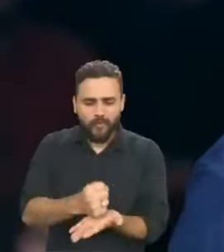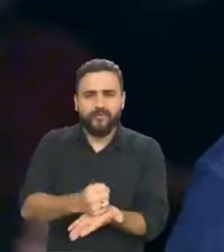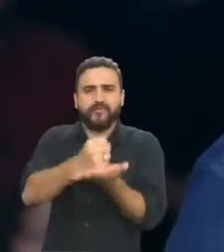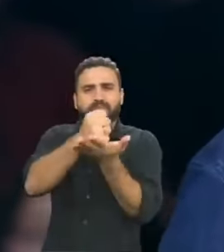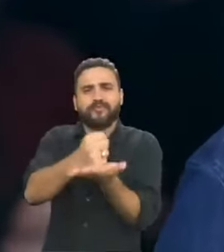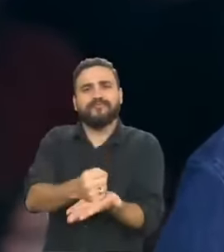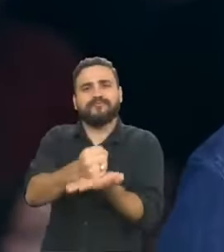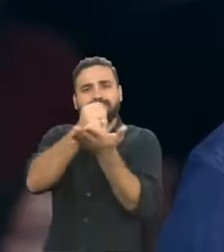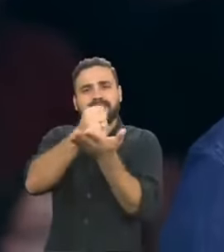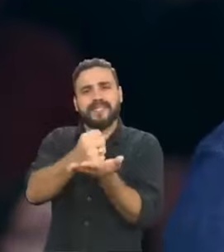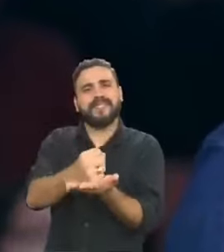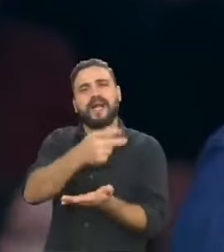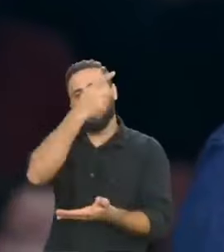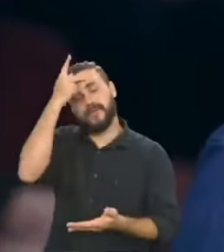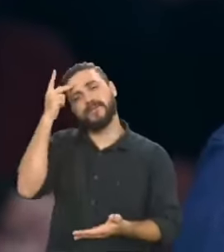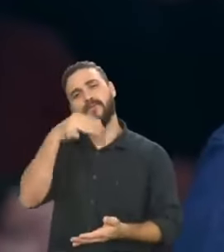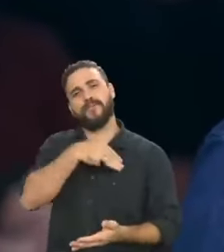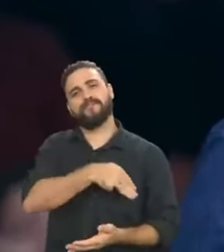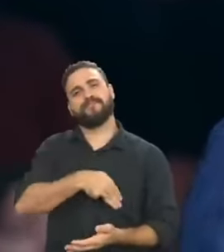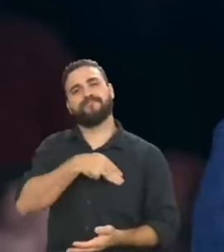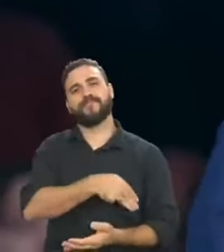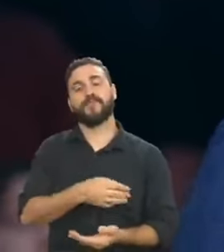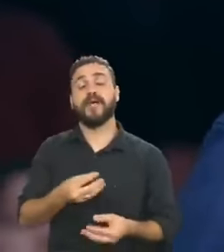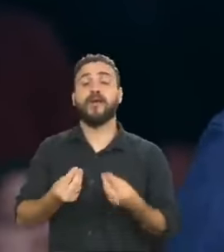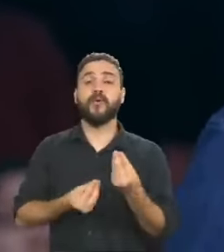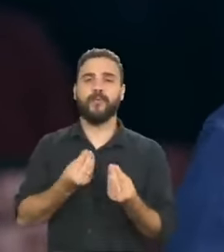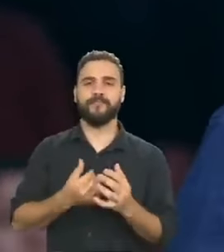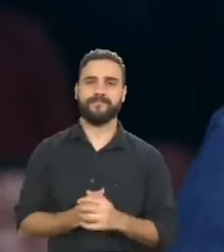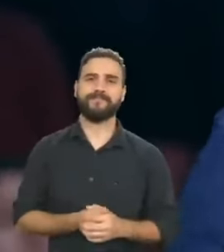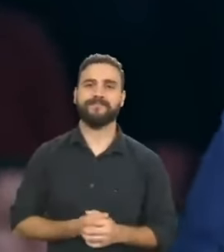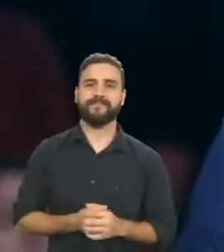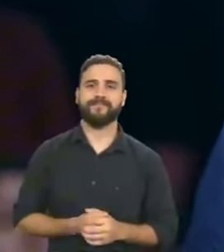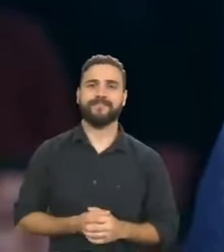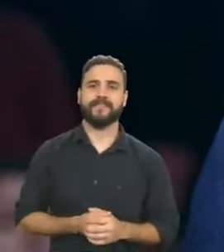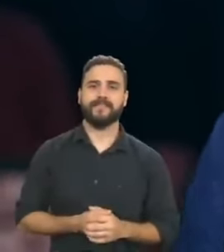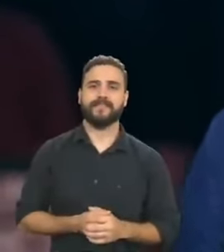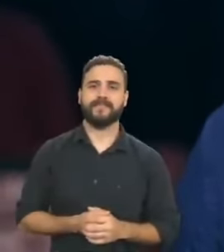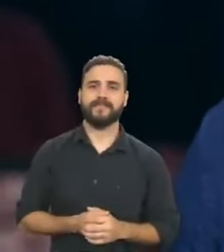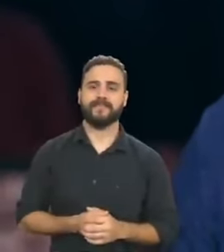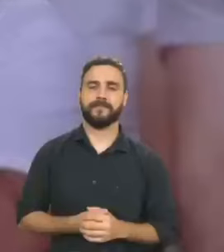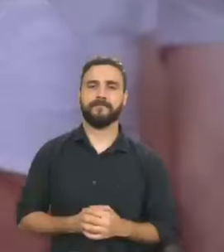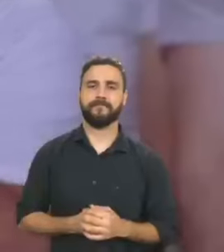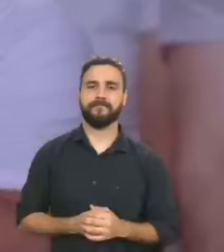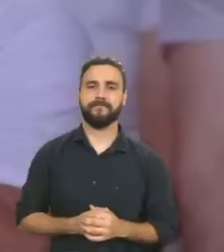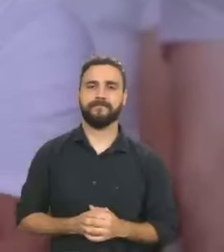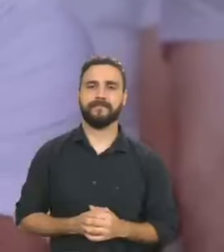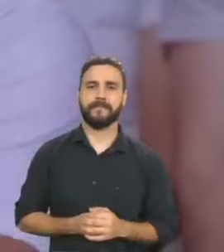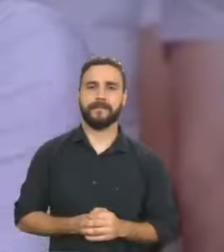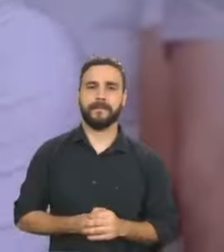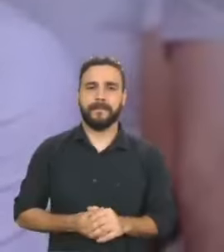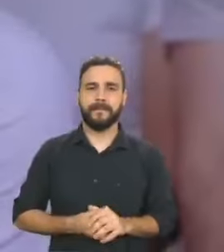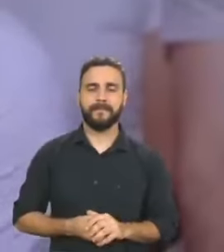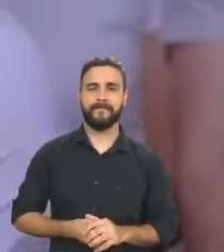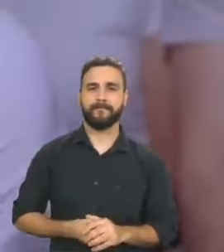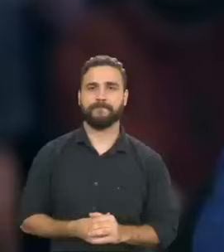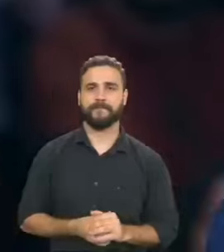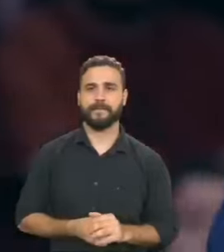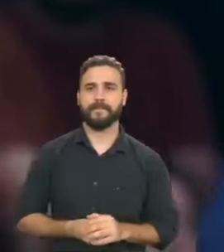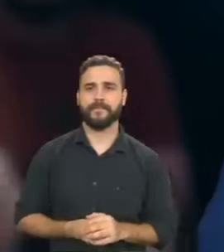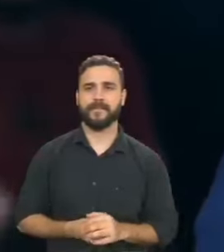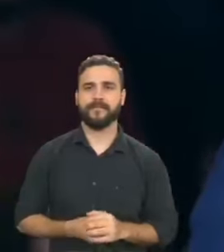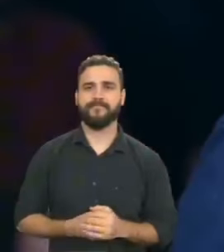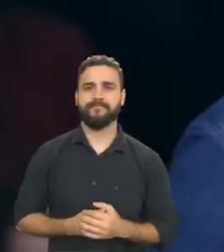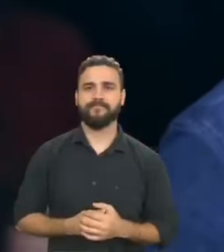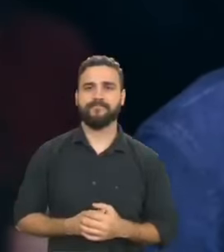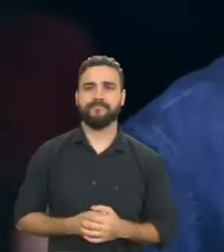né? Que nem um filho. Claro que eu não sou mulher, a minha esposa teve 4 filhos, não deve ser um trabalho fácil você, né, gerar 9 meses uma